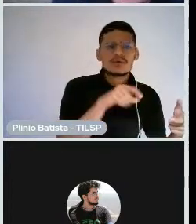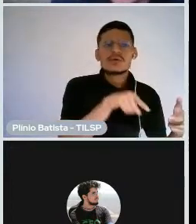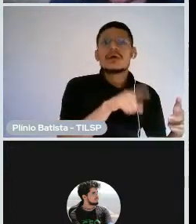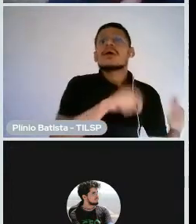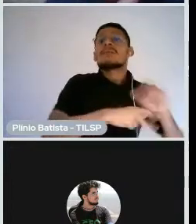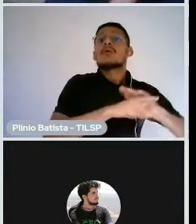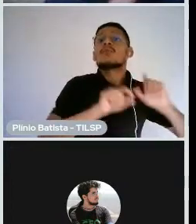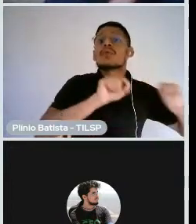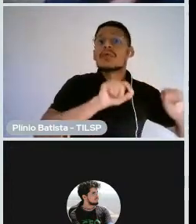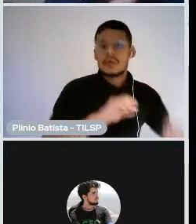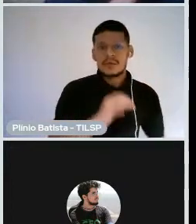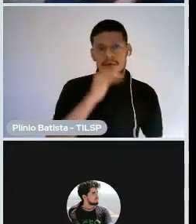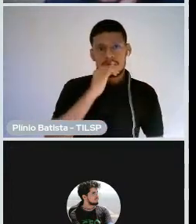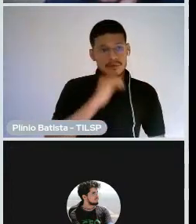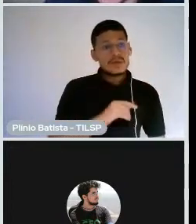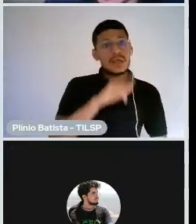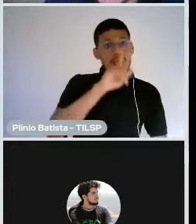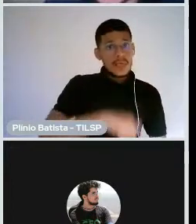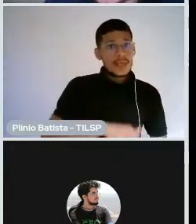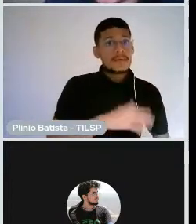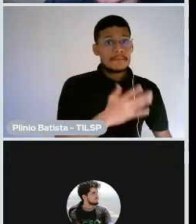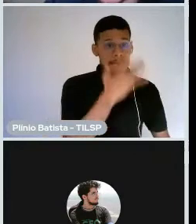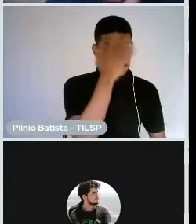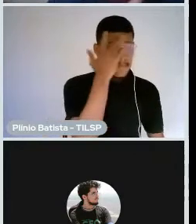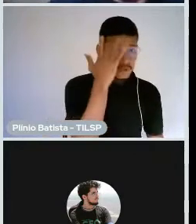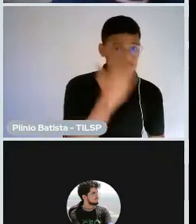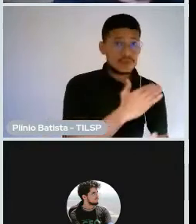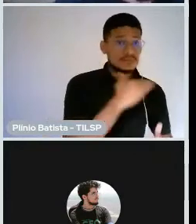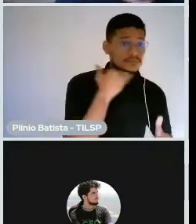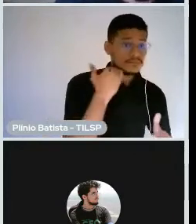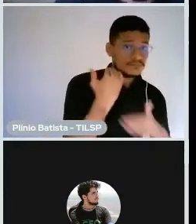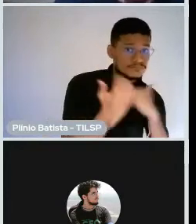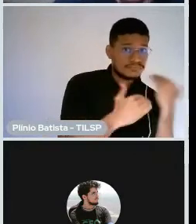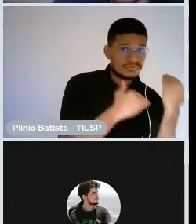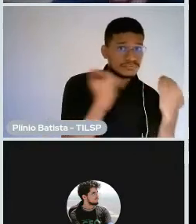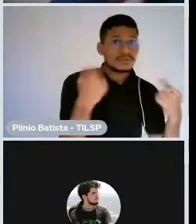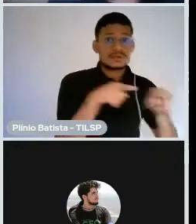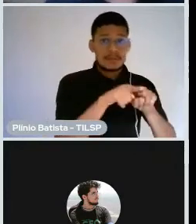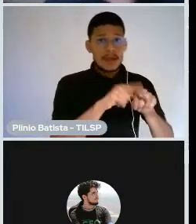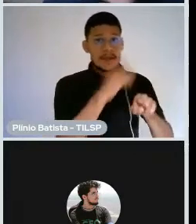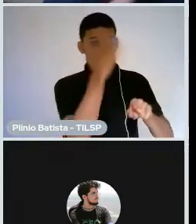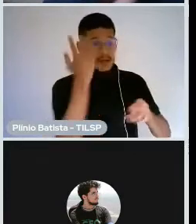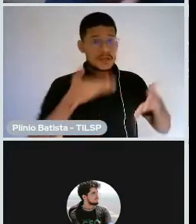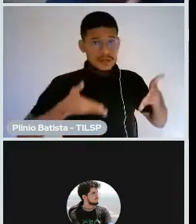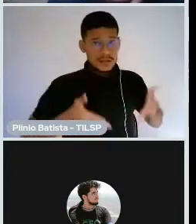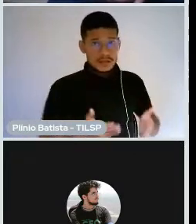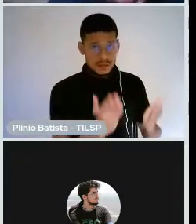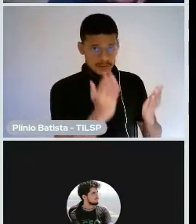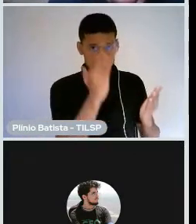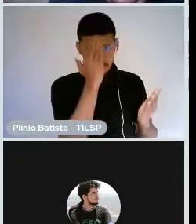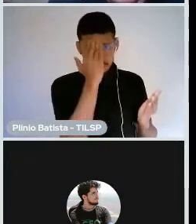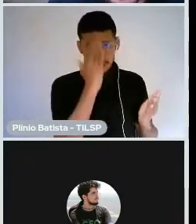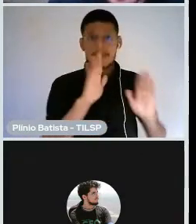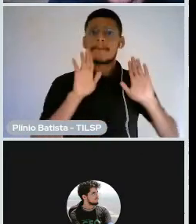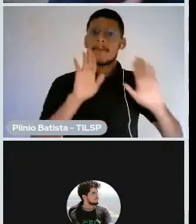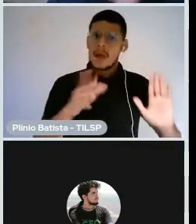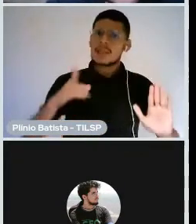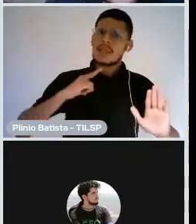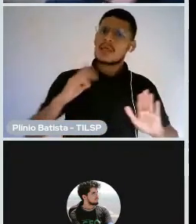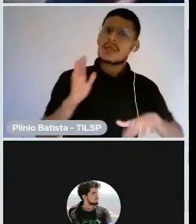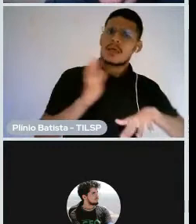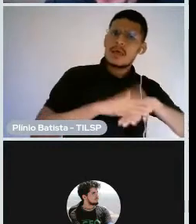em consideração a taxa de natalidade e a taxa de mortalidade. Só que a gente tem que fazer um cálculozinho